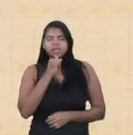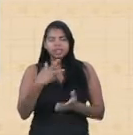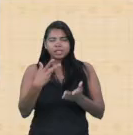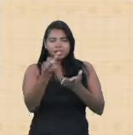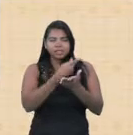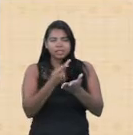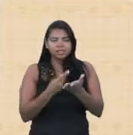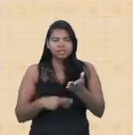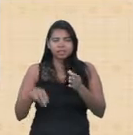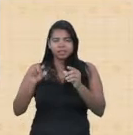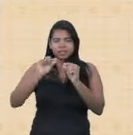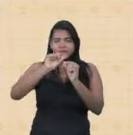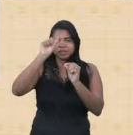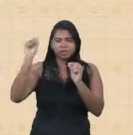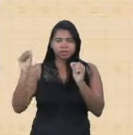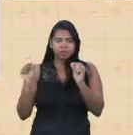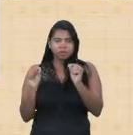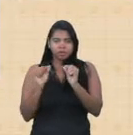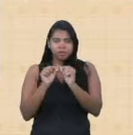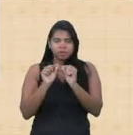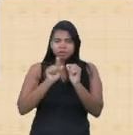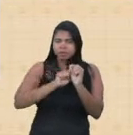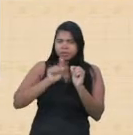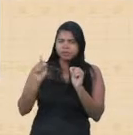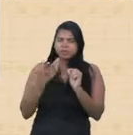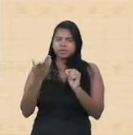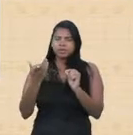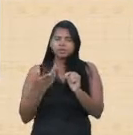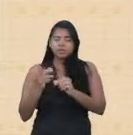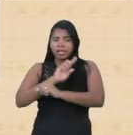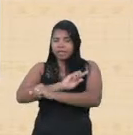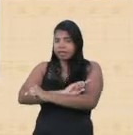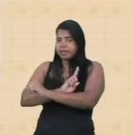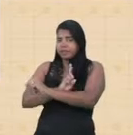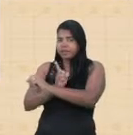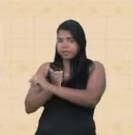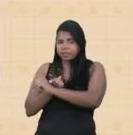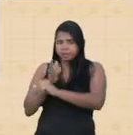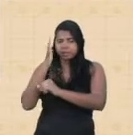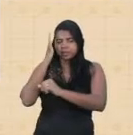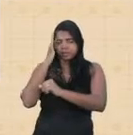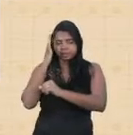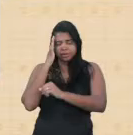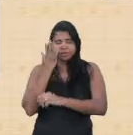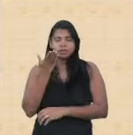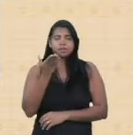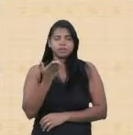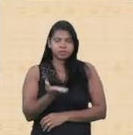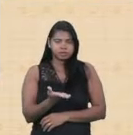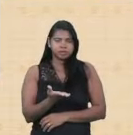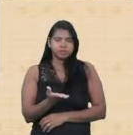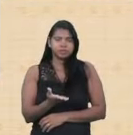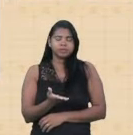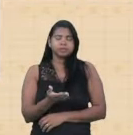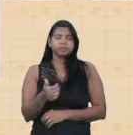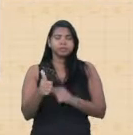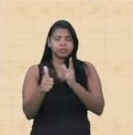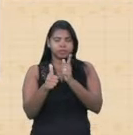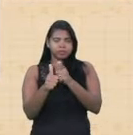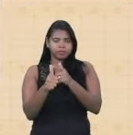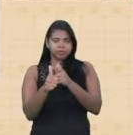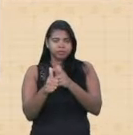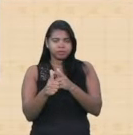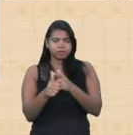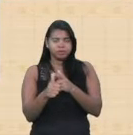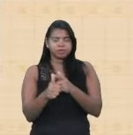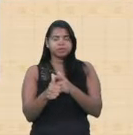seta para onde você quiser. Essa seta é a velocidade dela. Prontamente, você vai posicionar seu polegar na direção dessa seta.